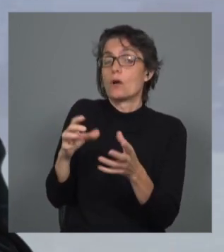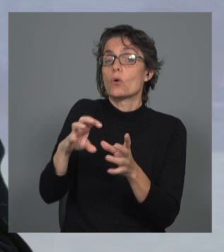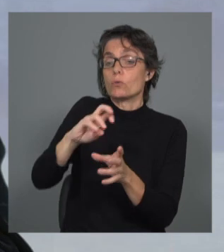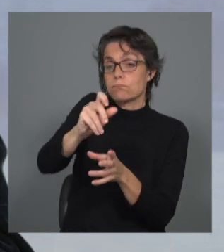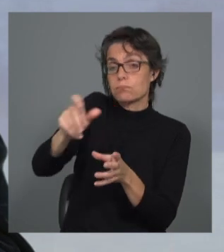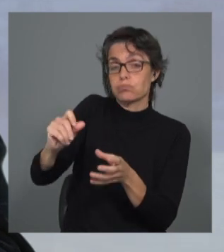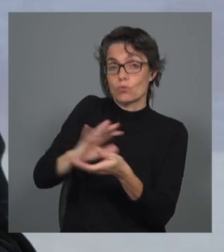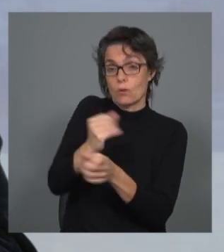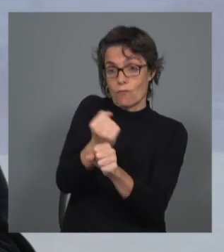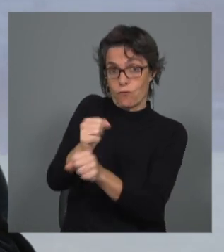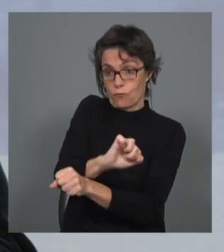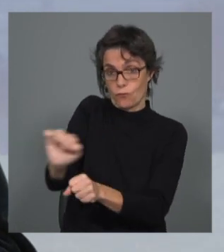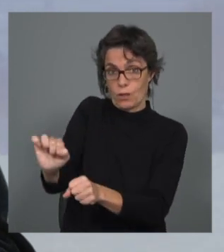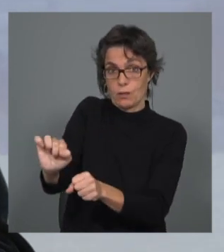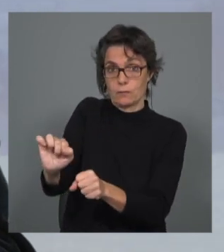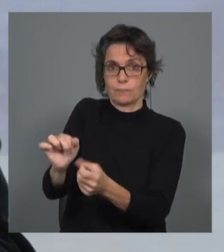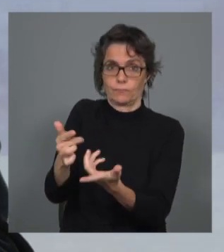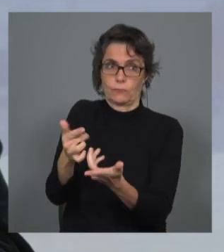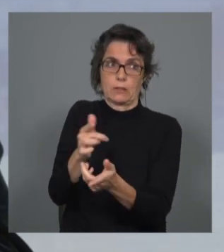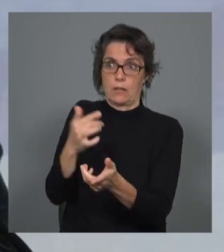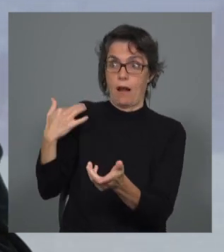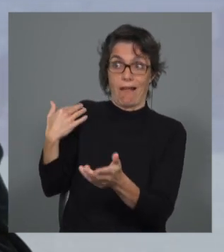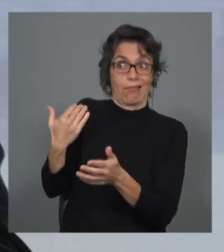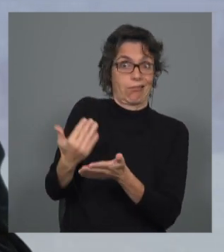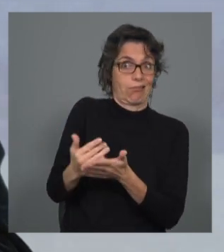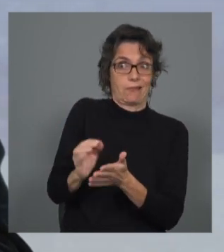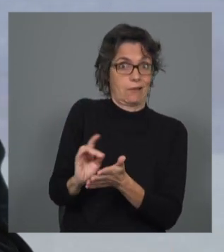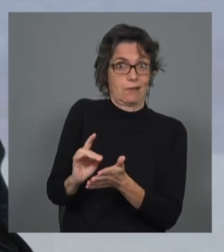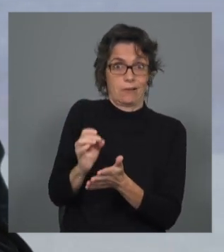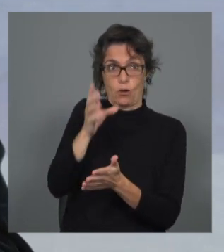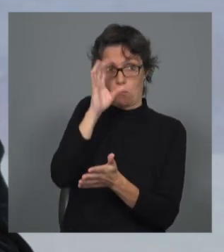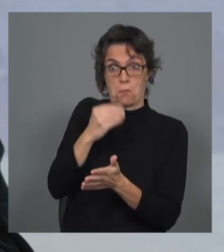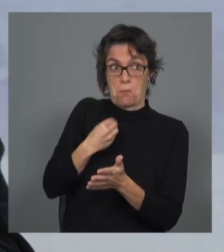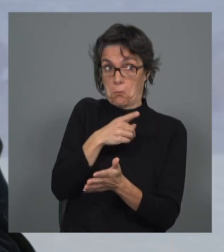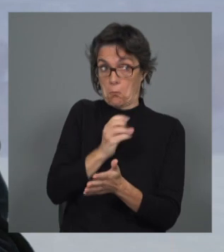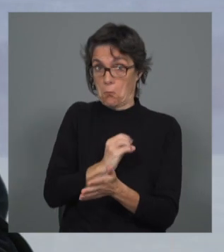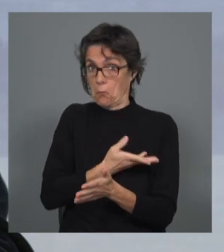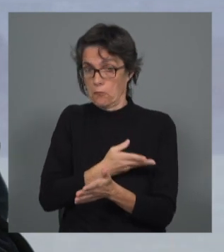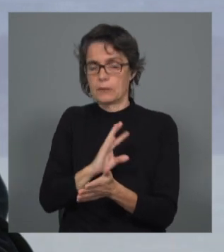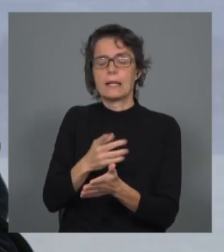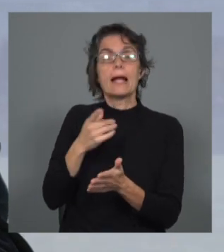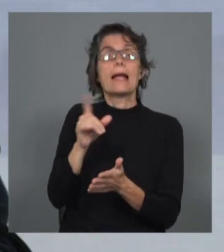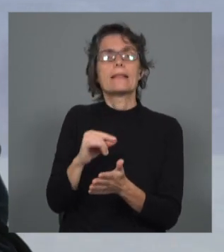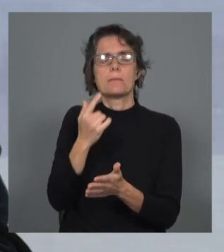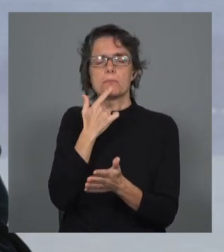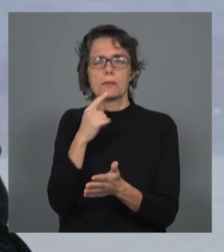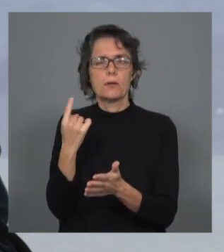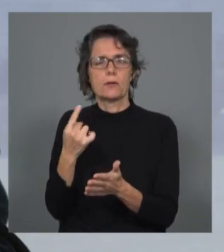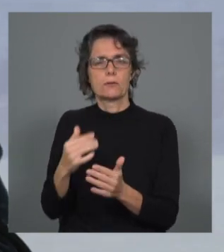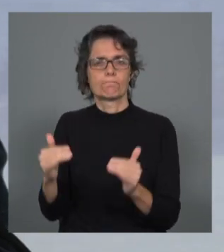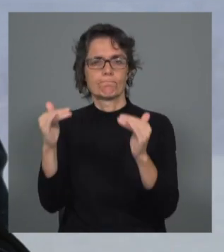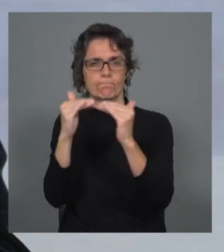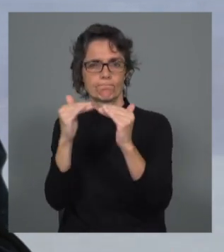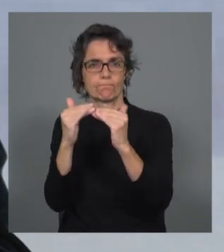local, o que não acontecia até então. E segundo, estávamos no mesmo patamar em termos de